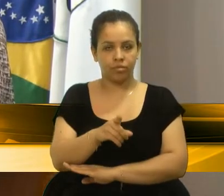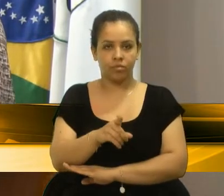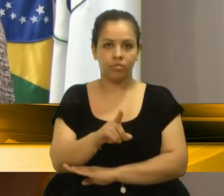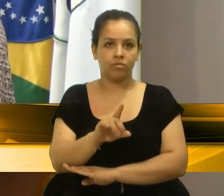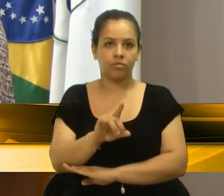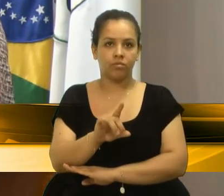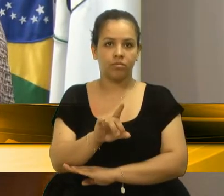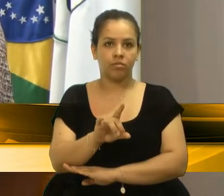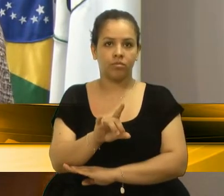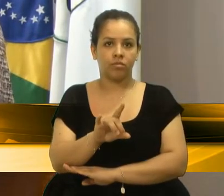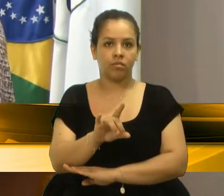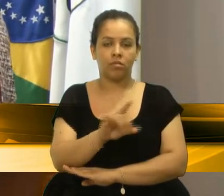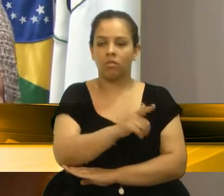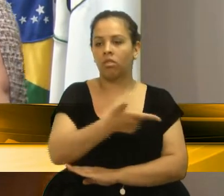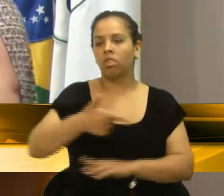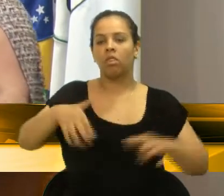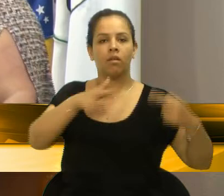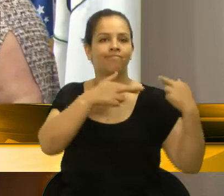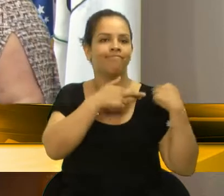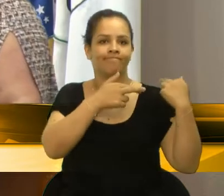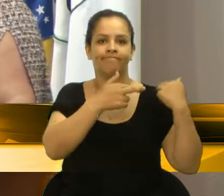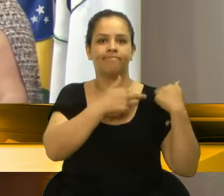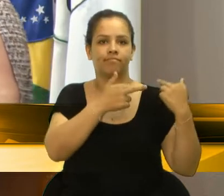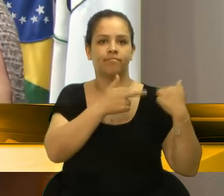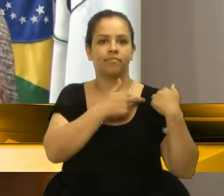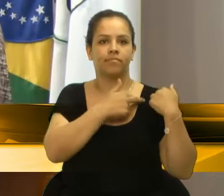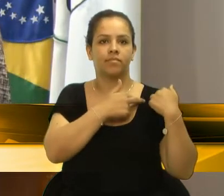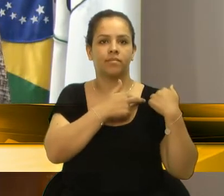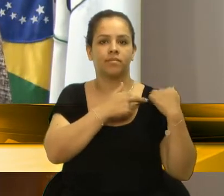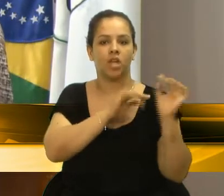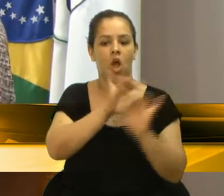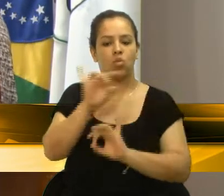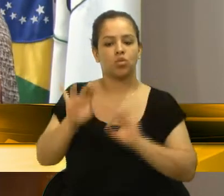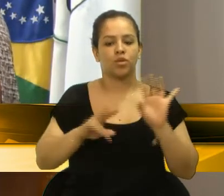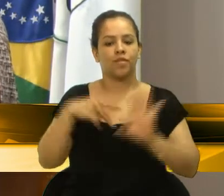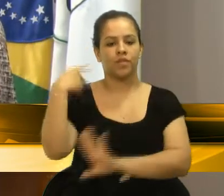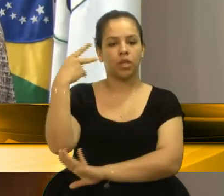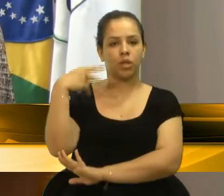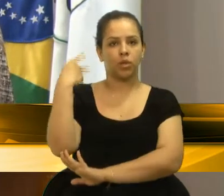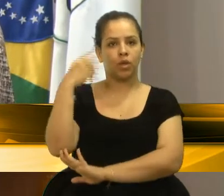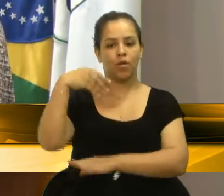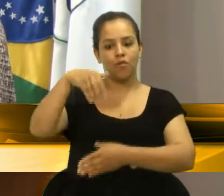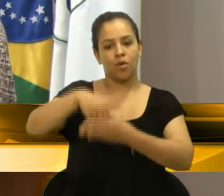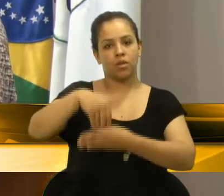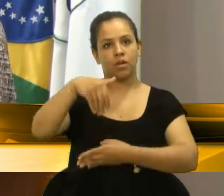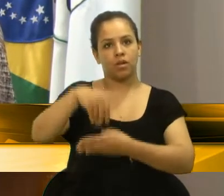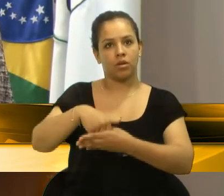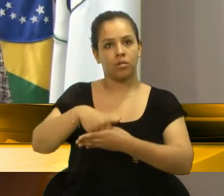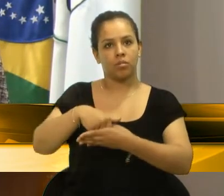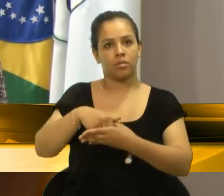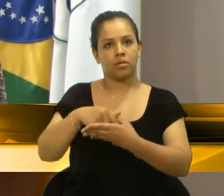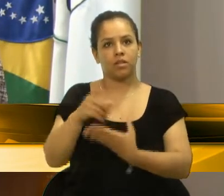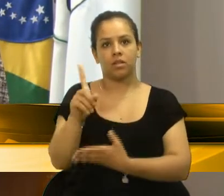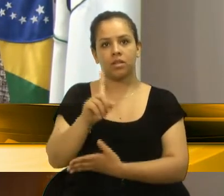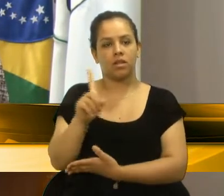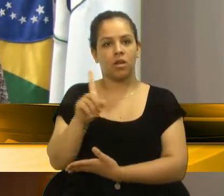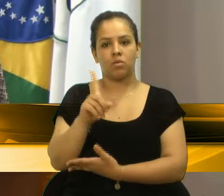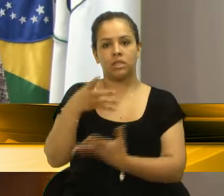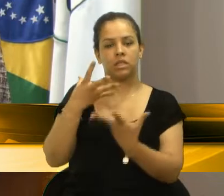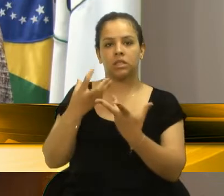mínimo, irresponsável da parte de alguns vereadores que votaram pela não